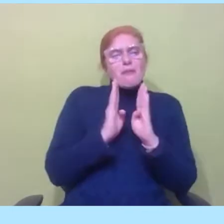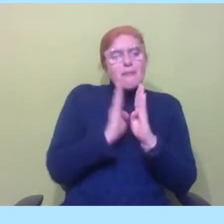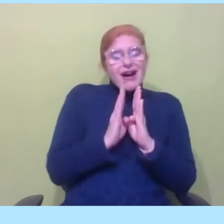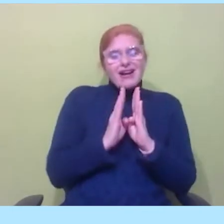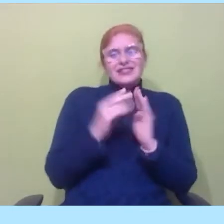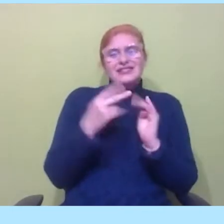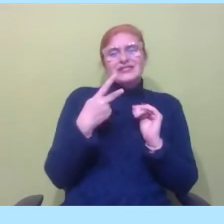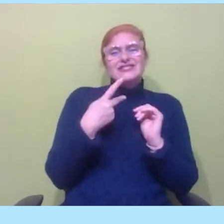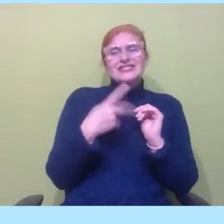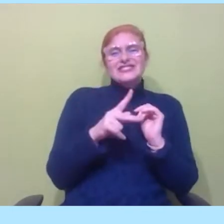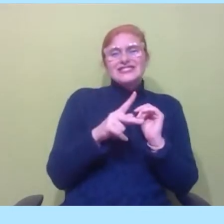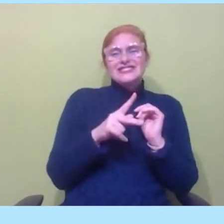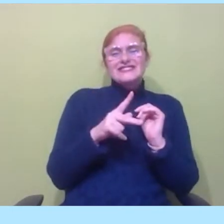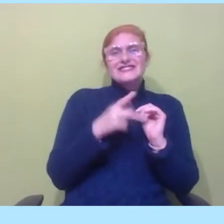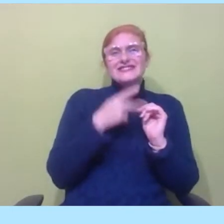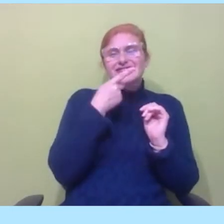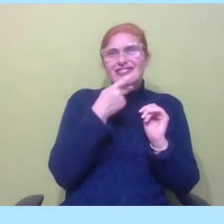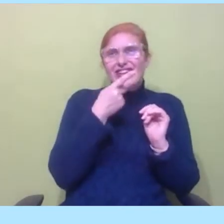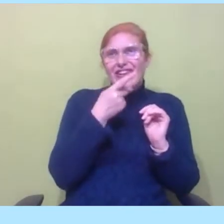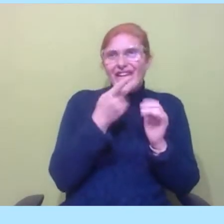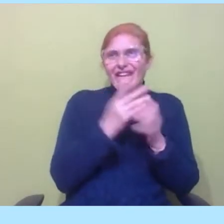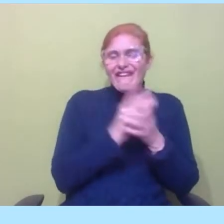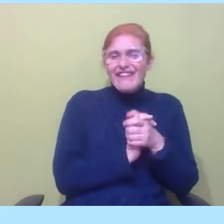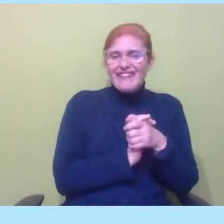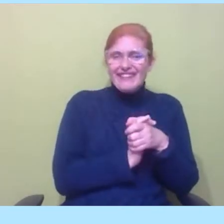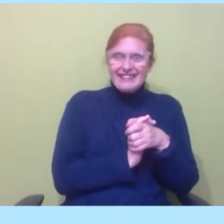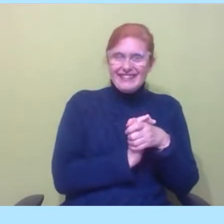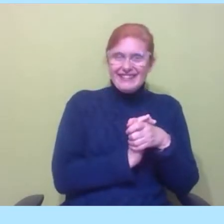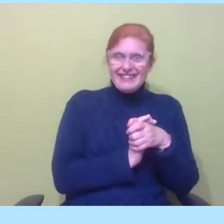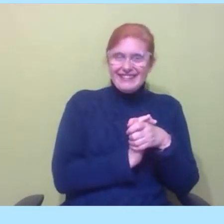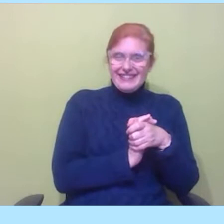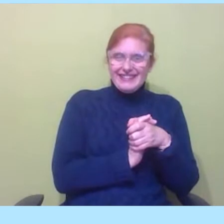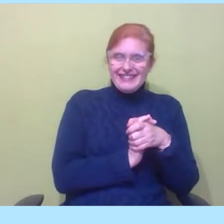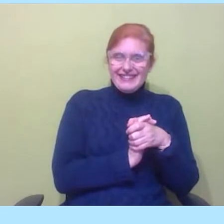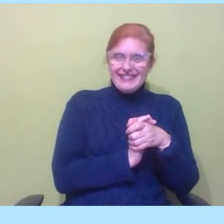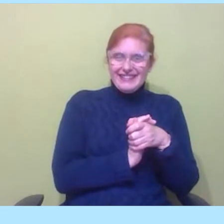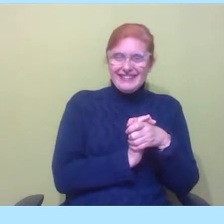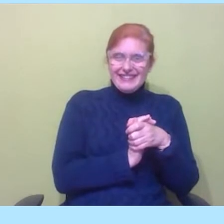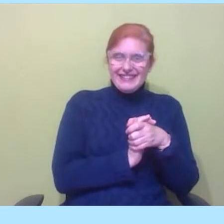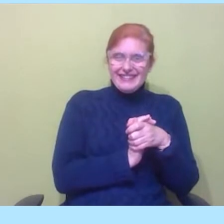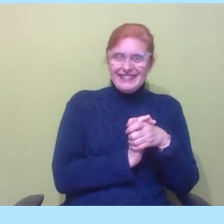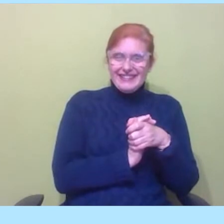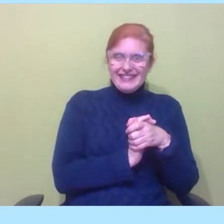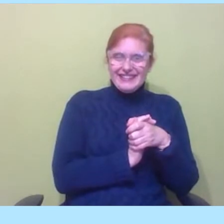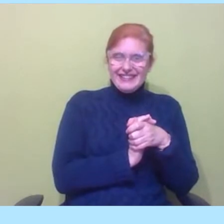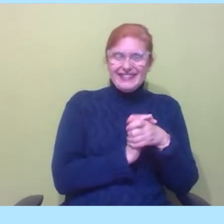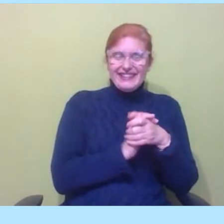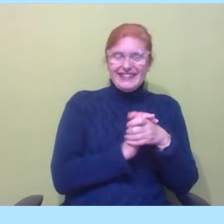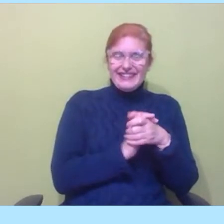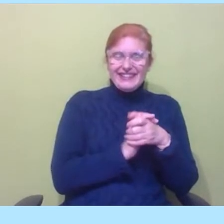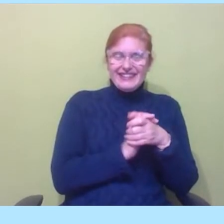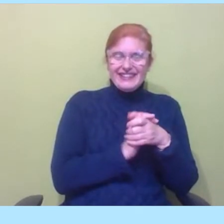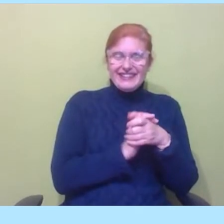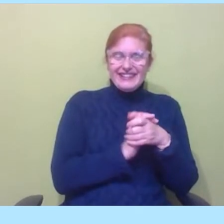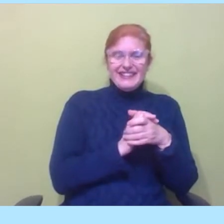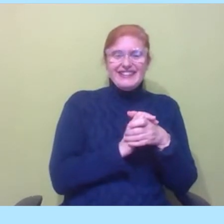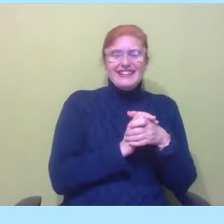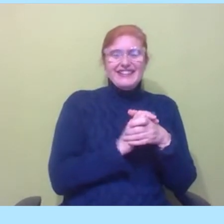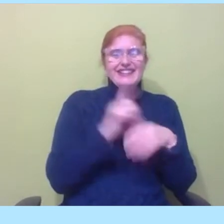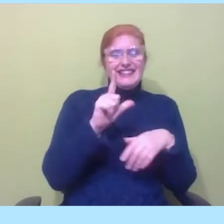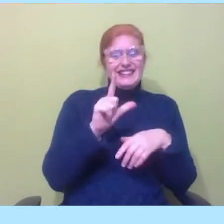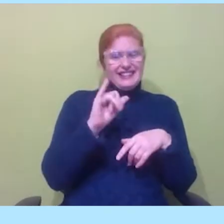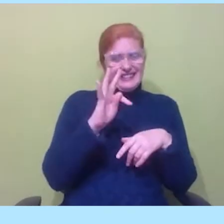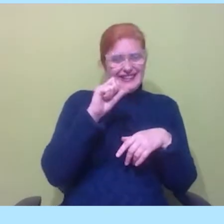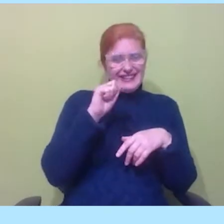tu disseste? Da literância, alguma coisa assim, enfim, né? A gente sabe, a gente identifica